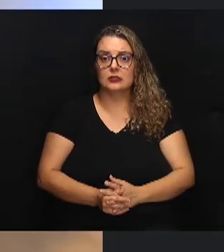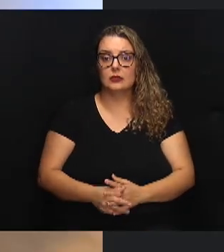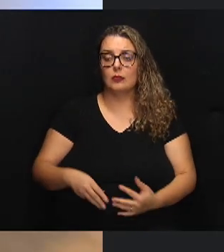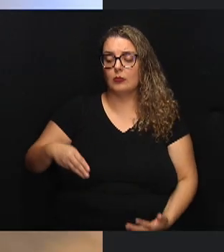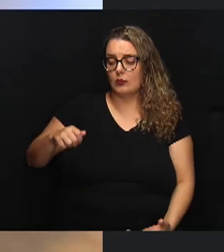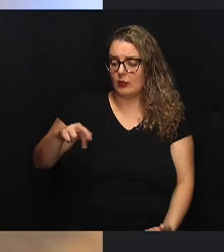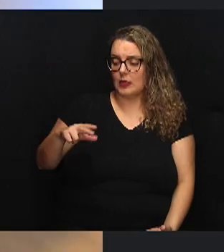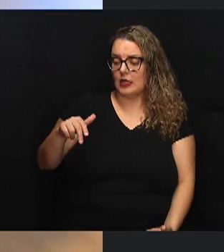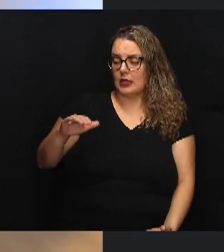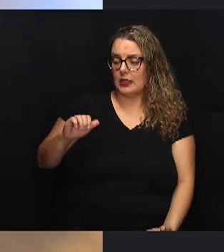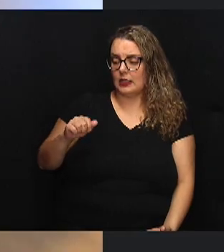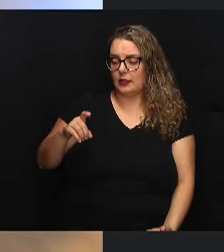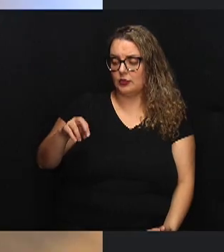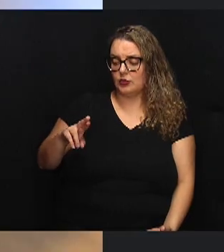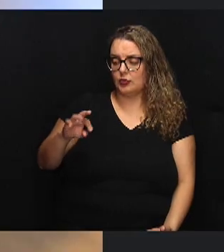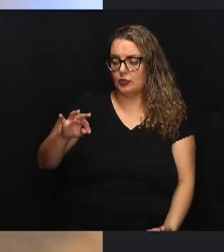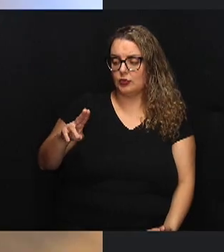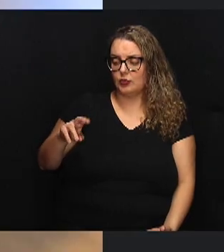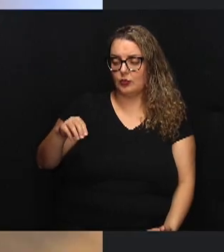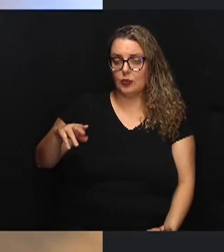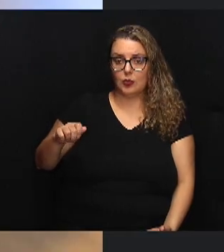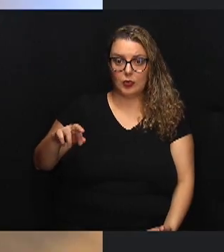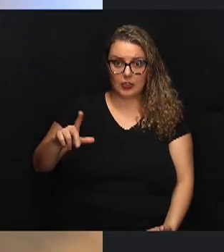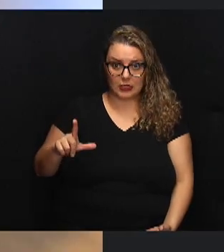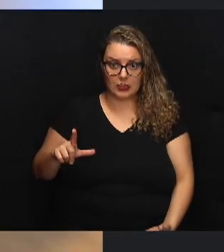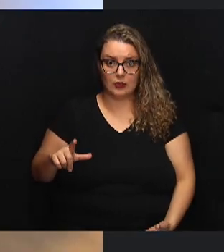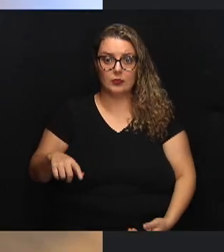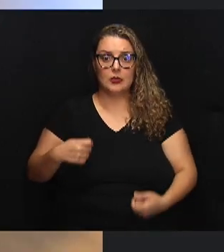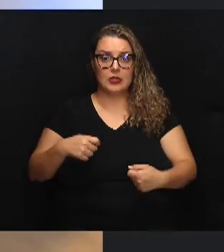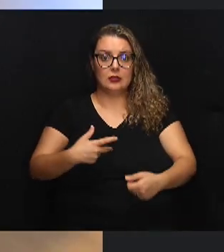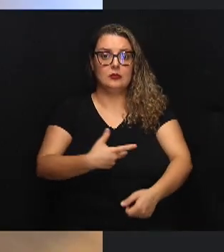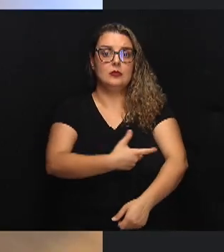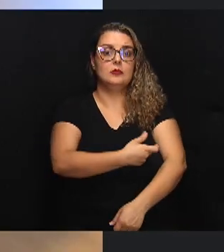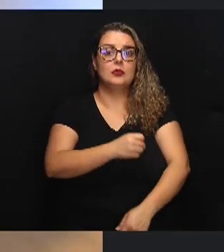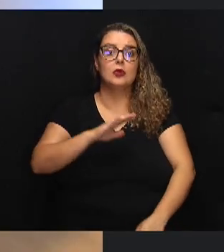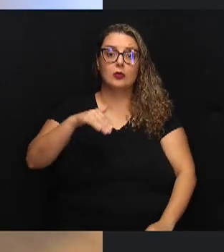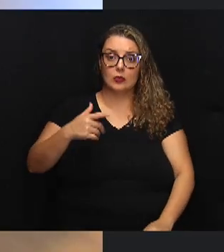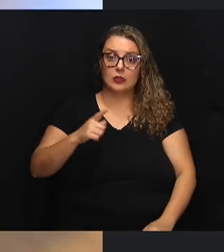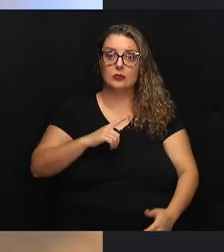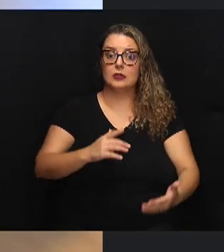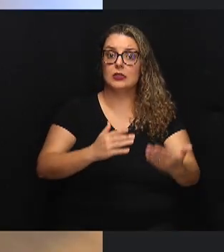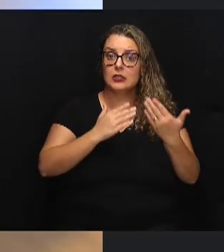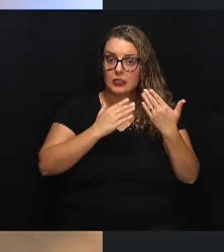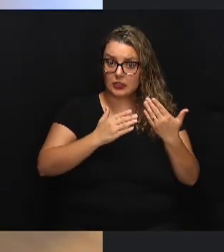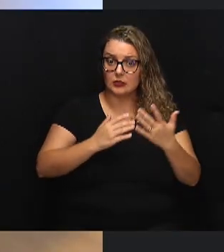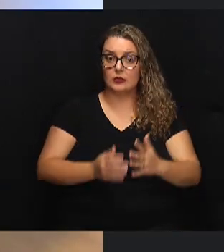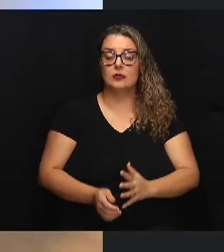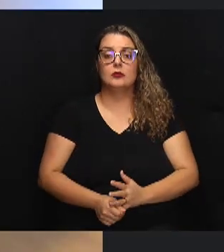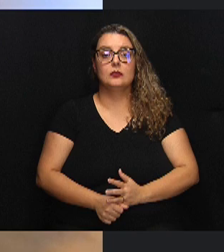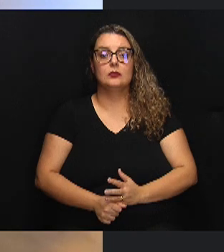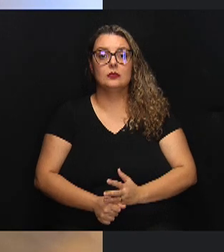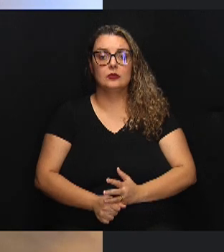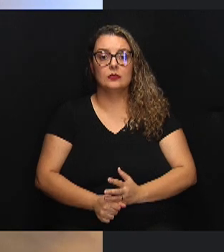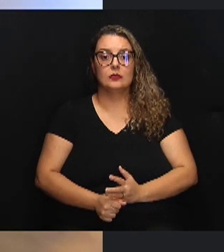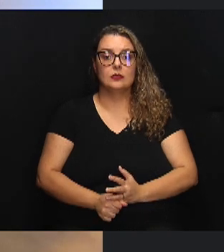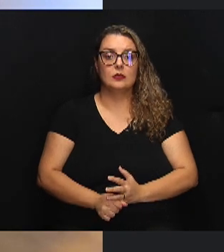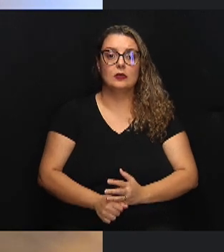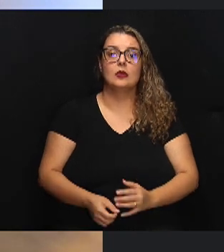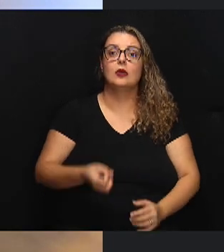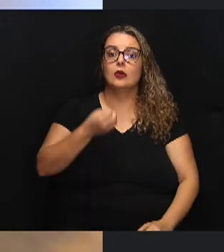que é o CA199, ele deve ser coletado quando já existe a suspeita, tá? Então, ele é um bom marcador